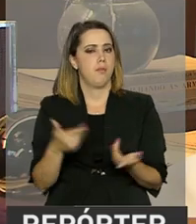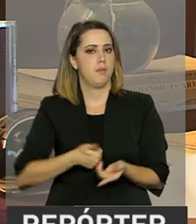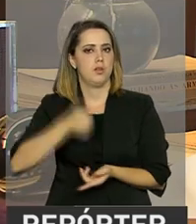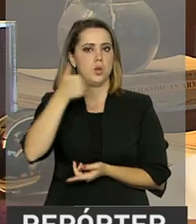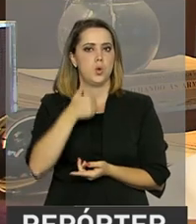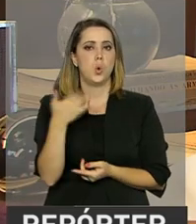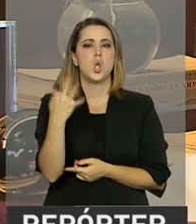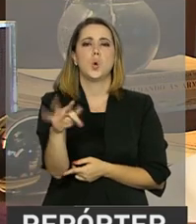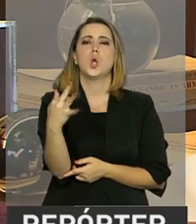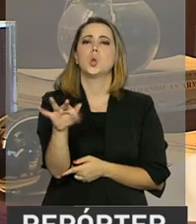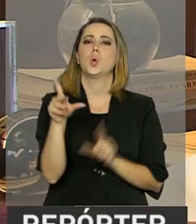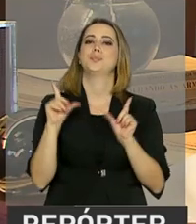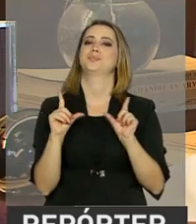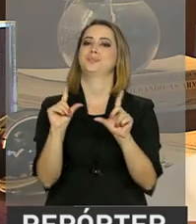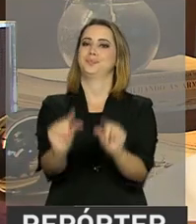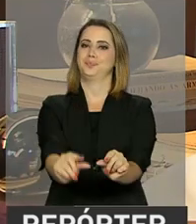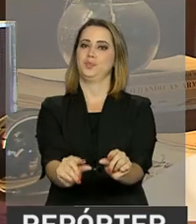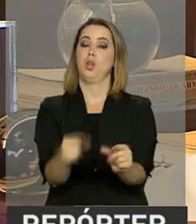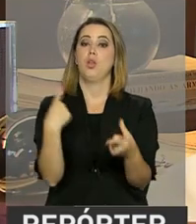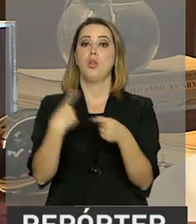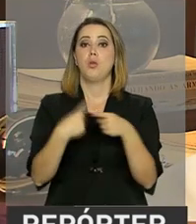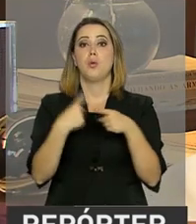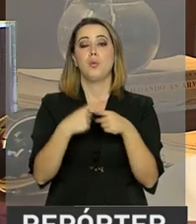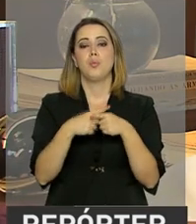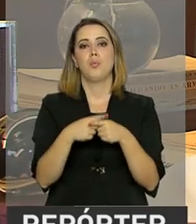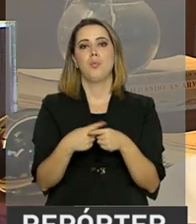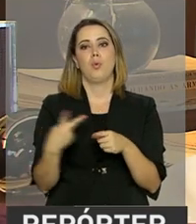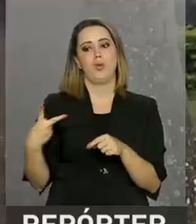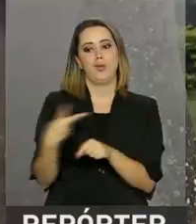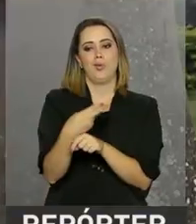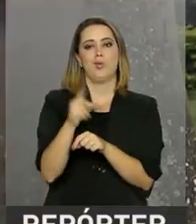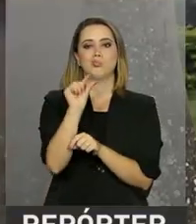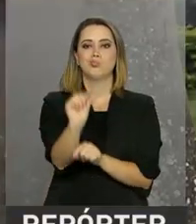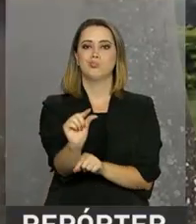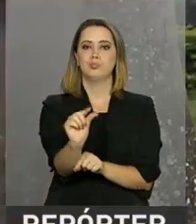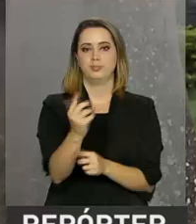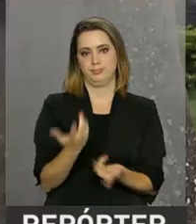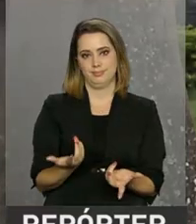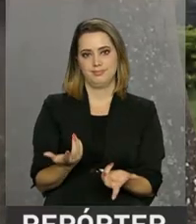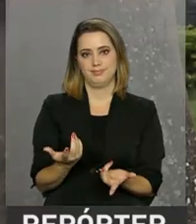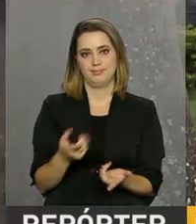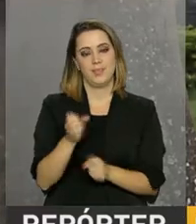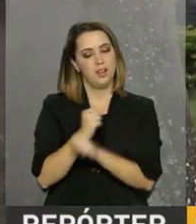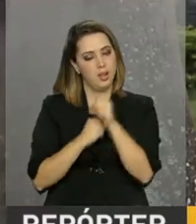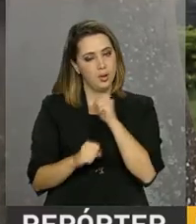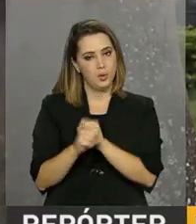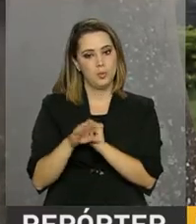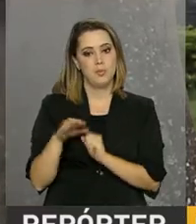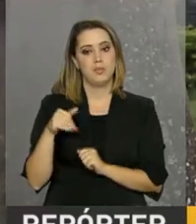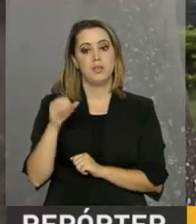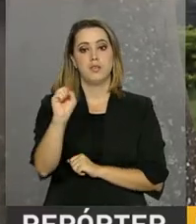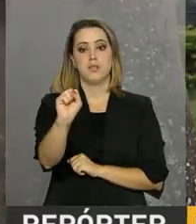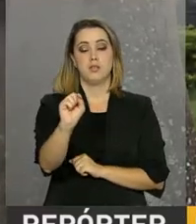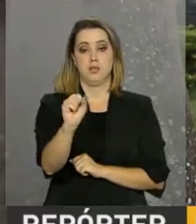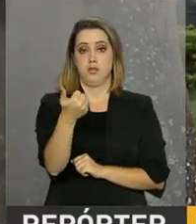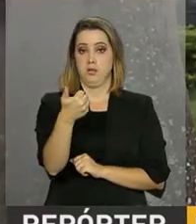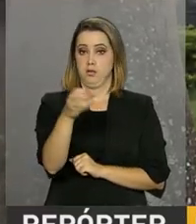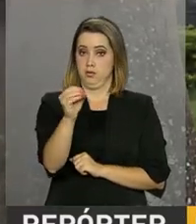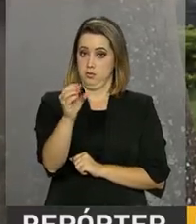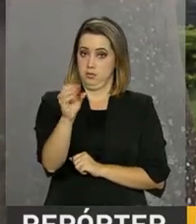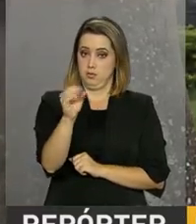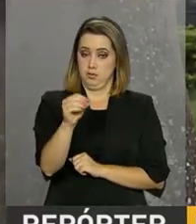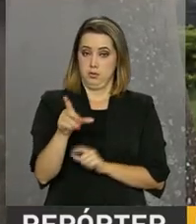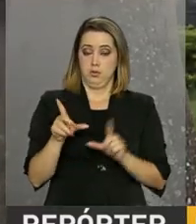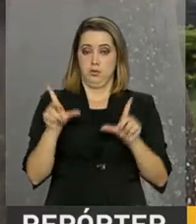dor pós-operatória menor, uma vez que a incisão é muito menor. Ano passado foram realizadas 8.100 cirurgias